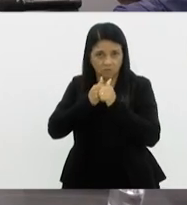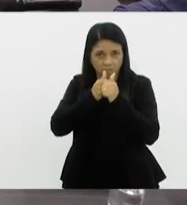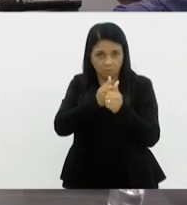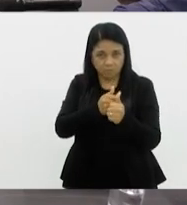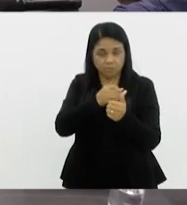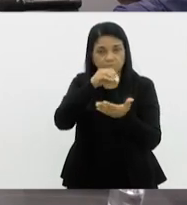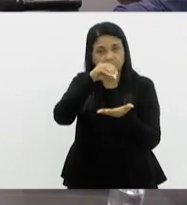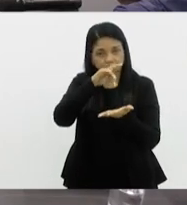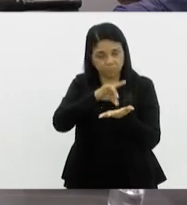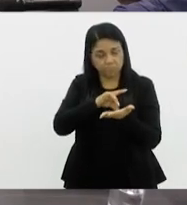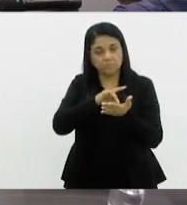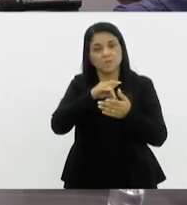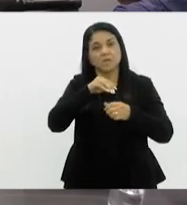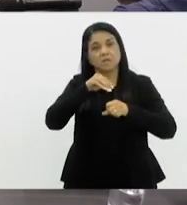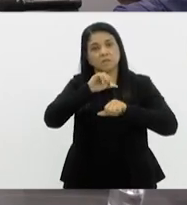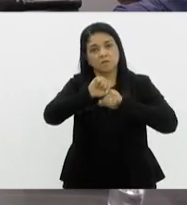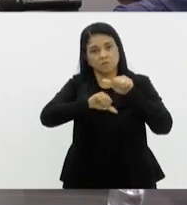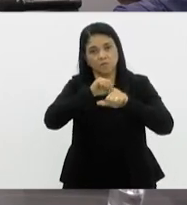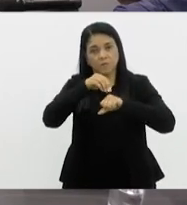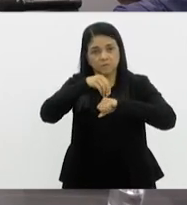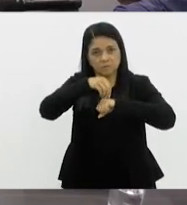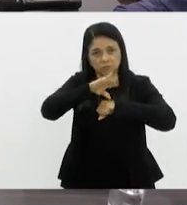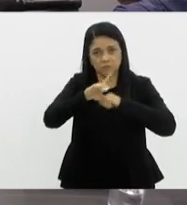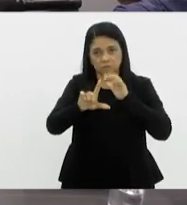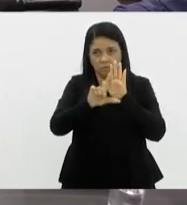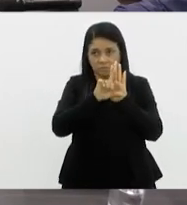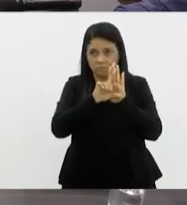indicação. Doutora Célia.